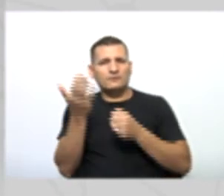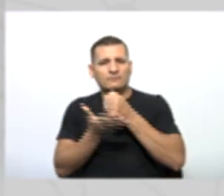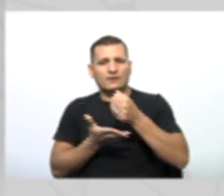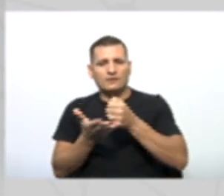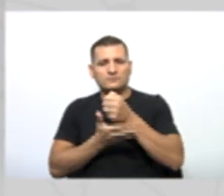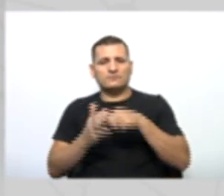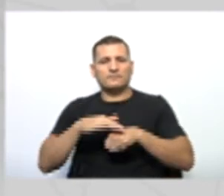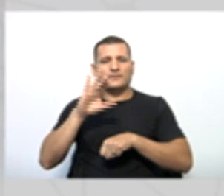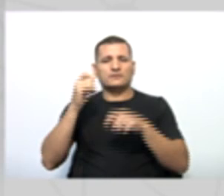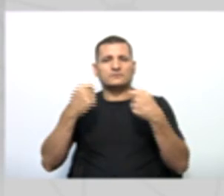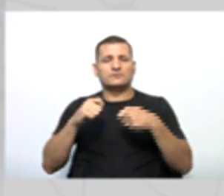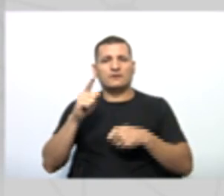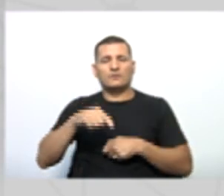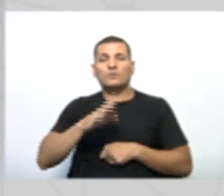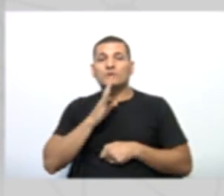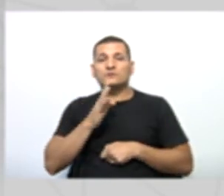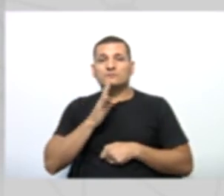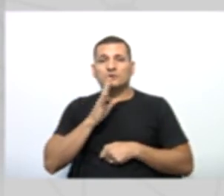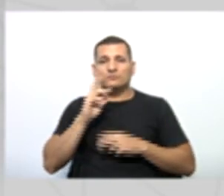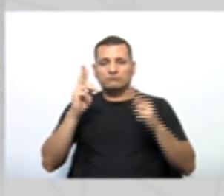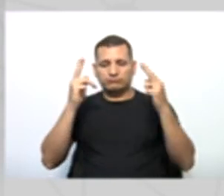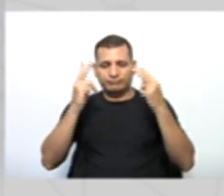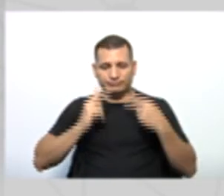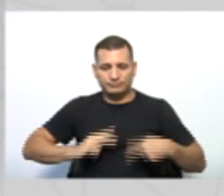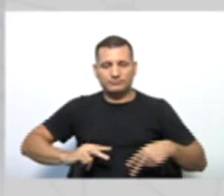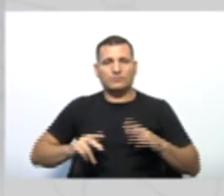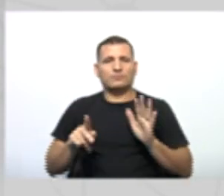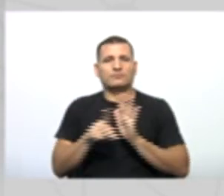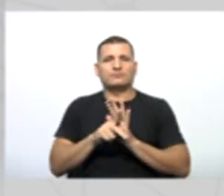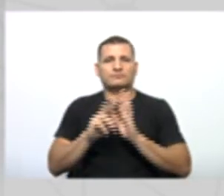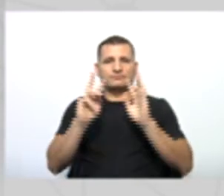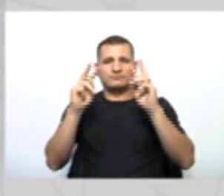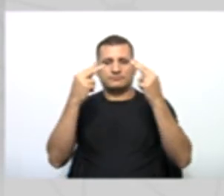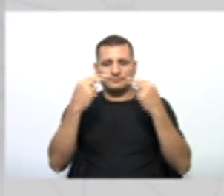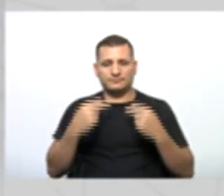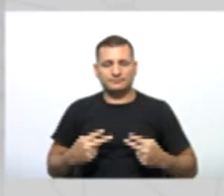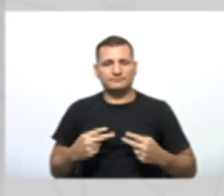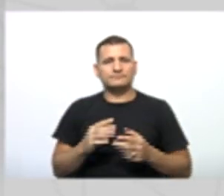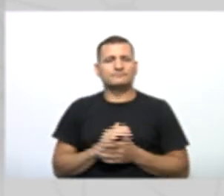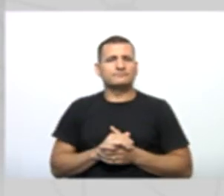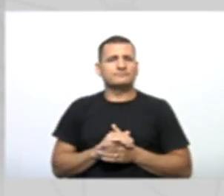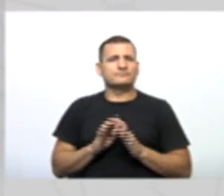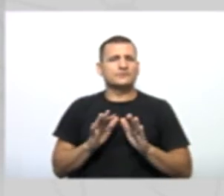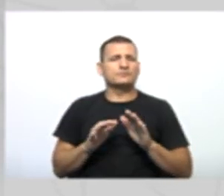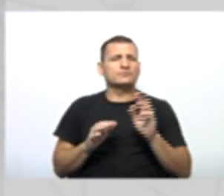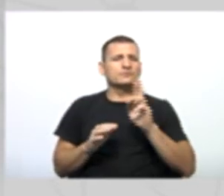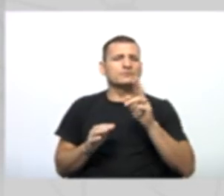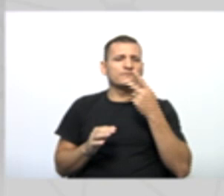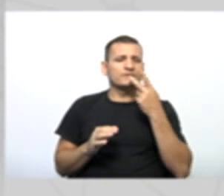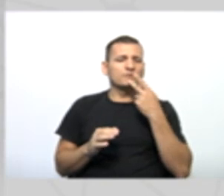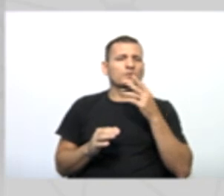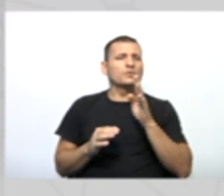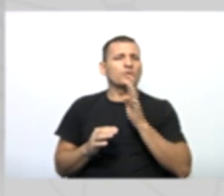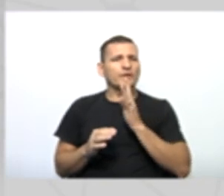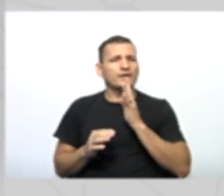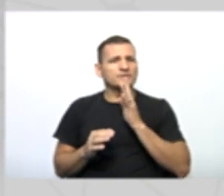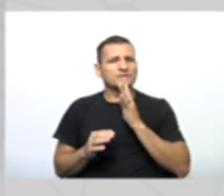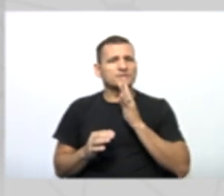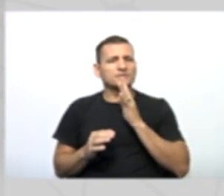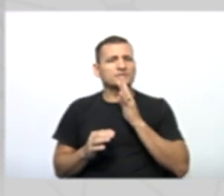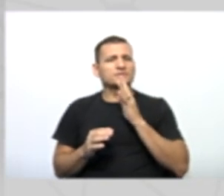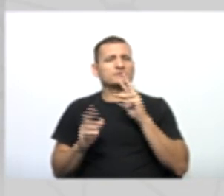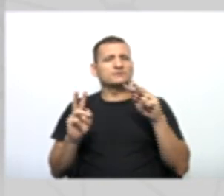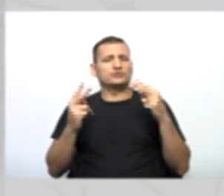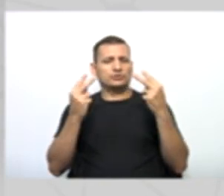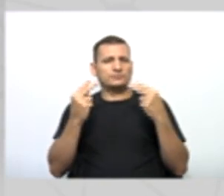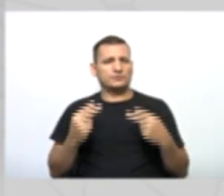o conhecimento do próprio homem. Ele se autoconhecer, professor. E quem disse conhece-te a ti mesmo foi o Sócrates.